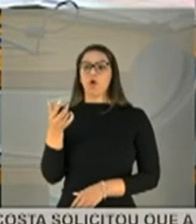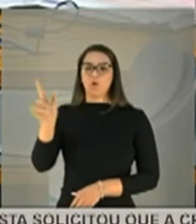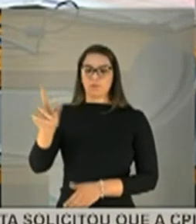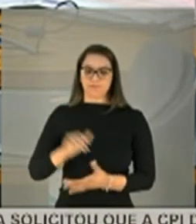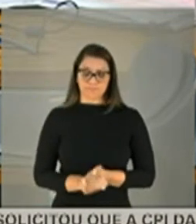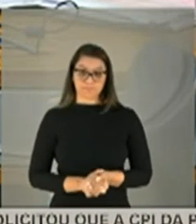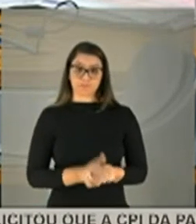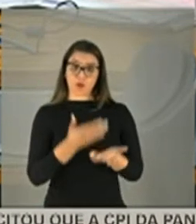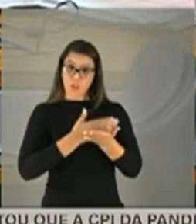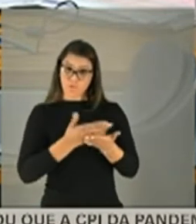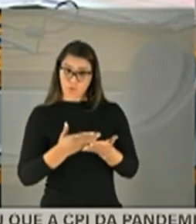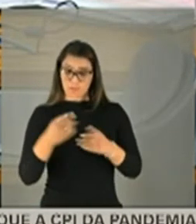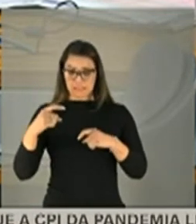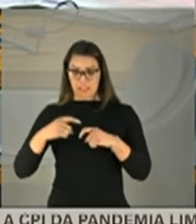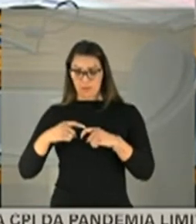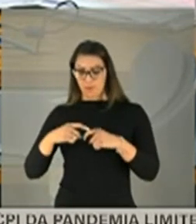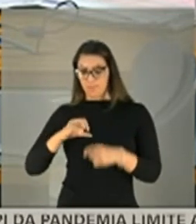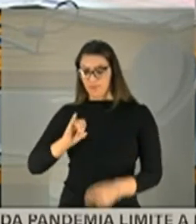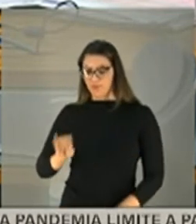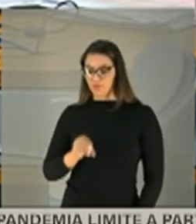doutora Jurema, se me permite.